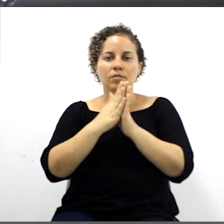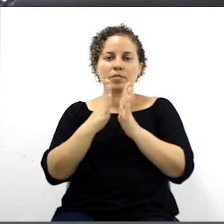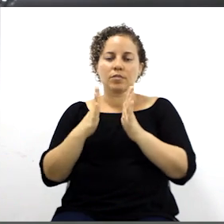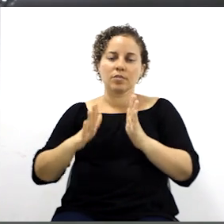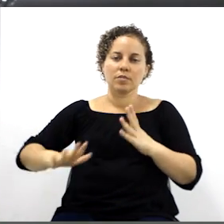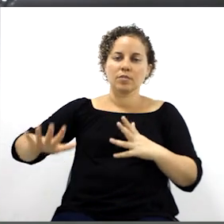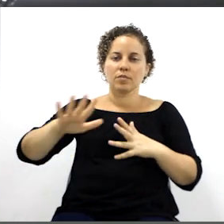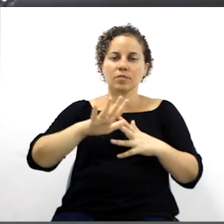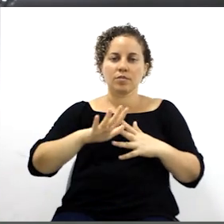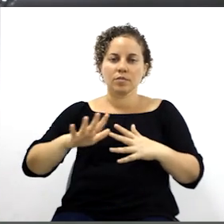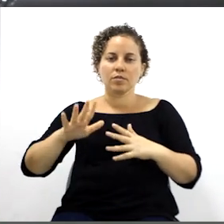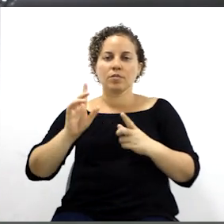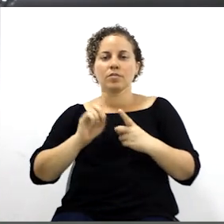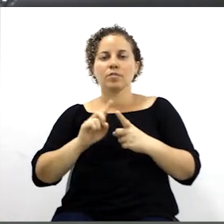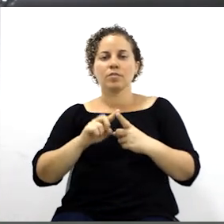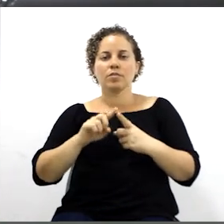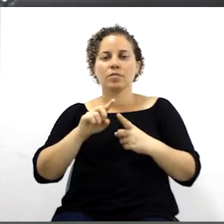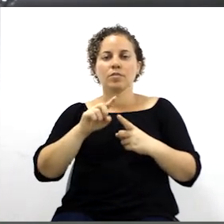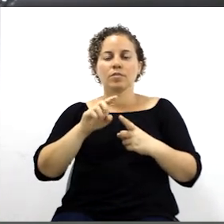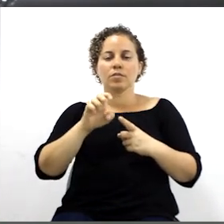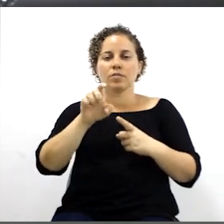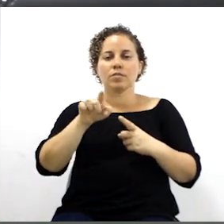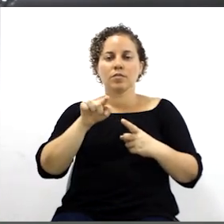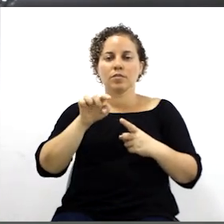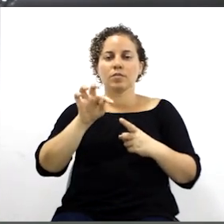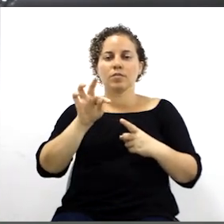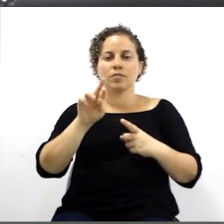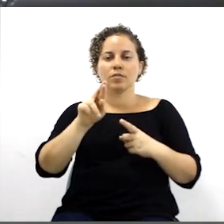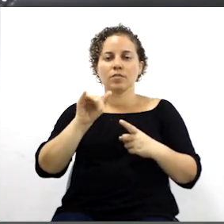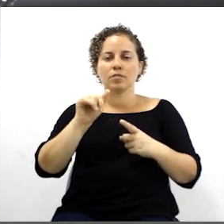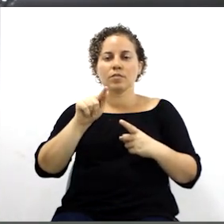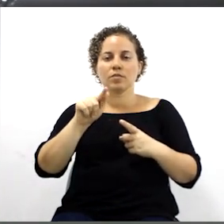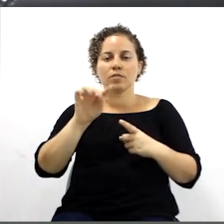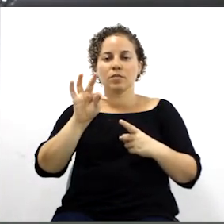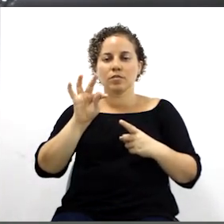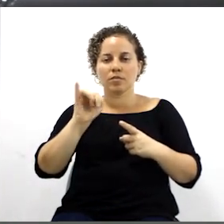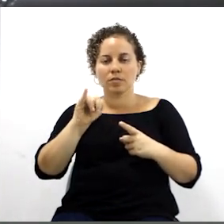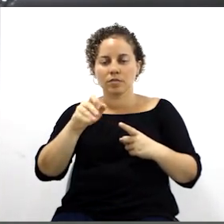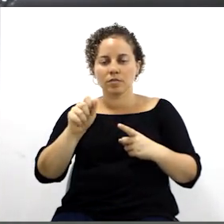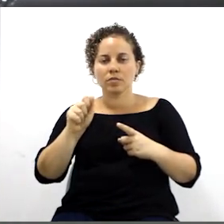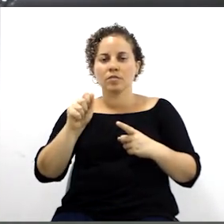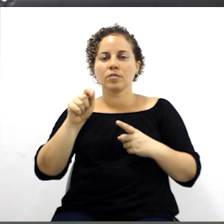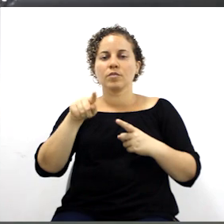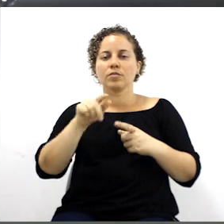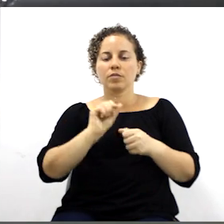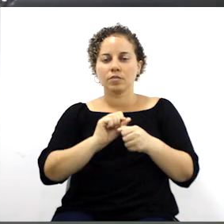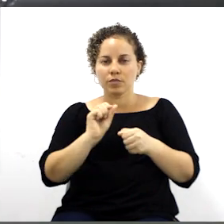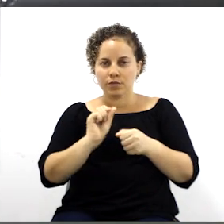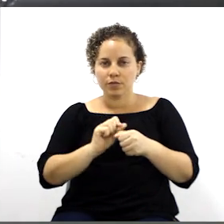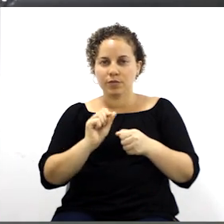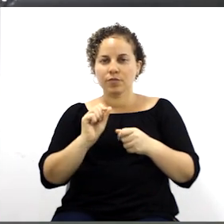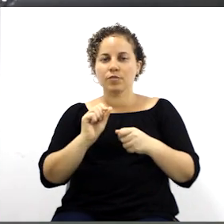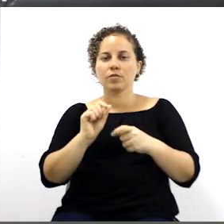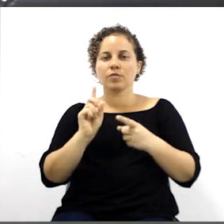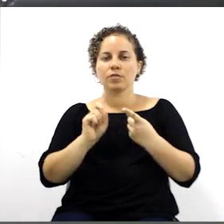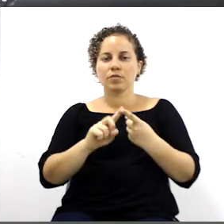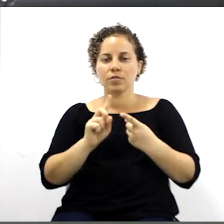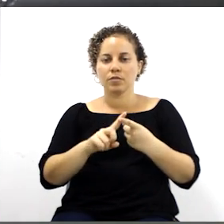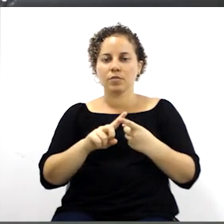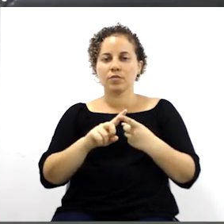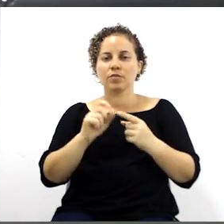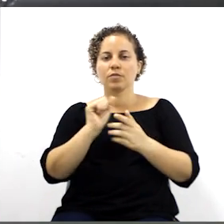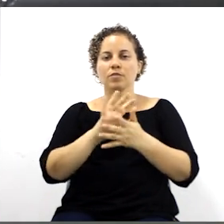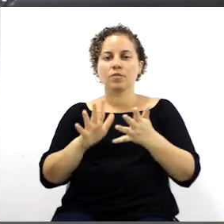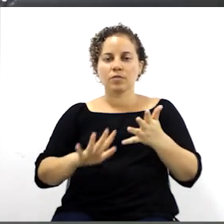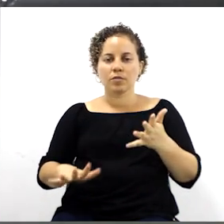todo, montar estratégias, tentando inserir outros profissionais, porque muitas vezes você vai desenvolver atividades que vai requerer que